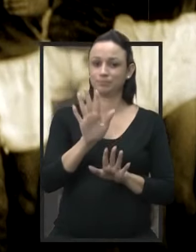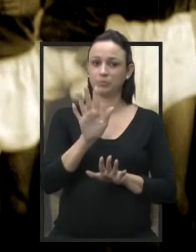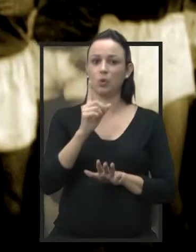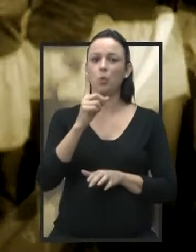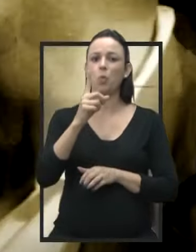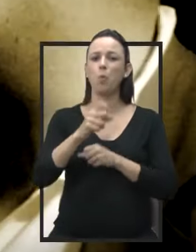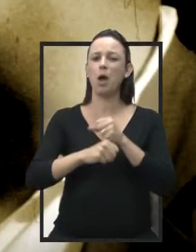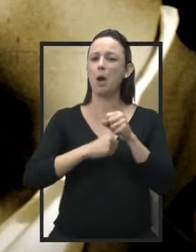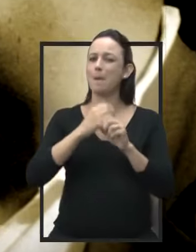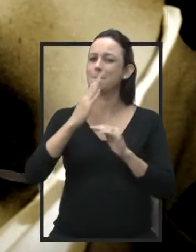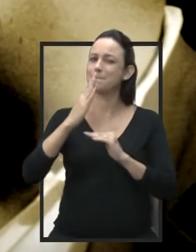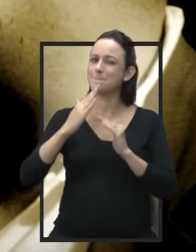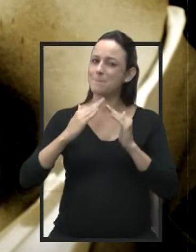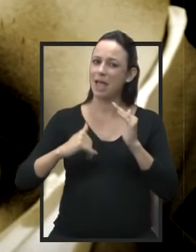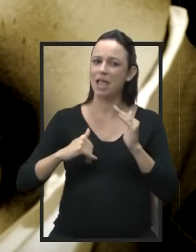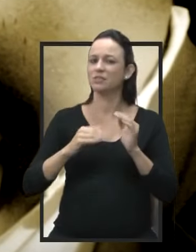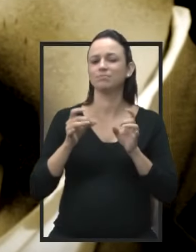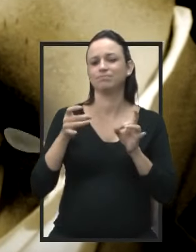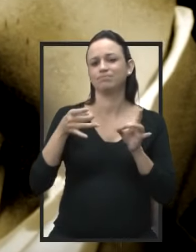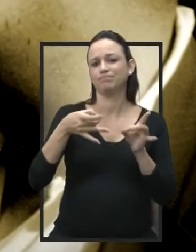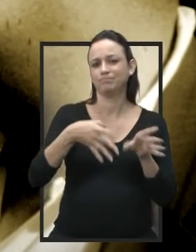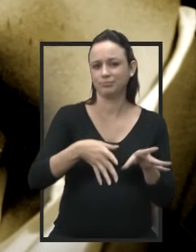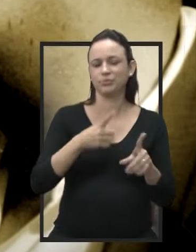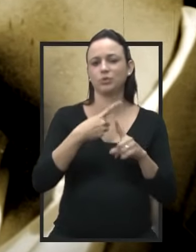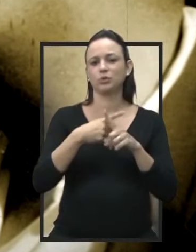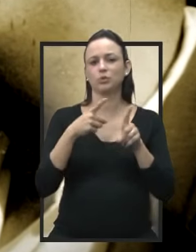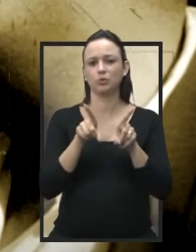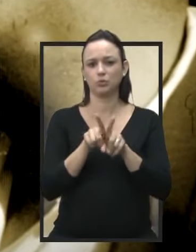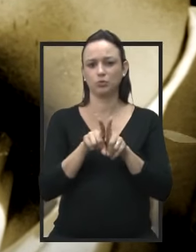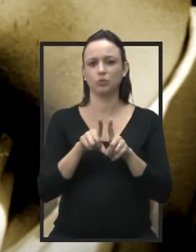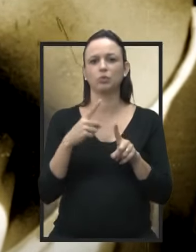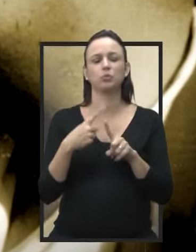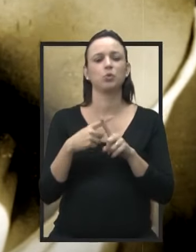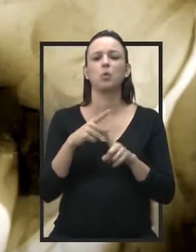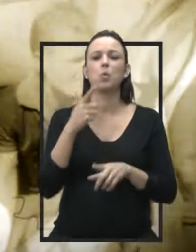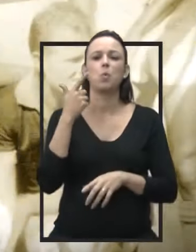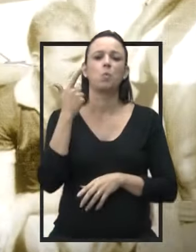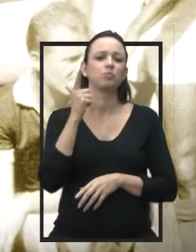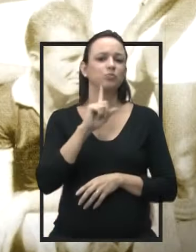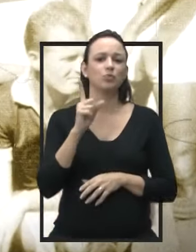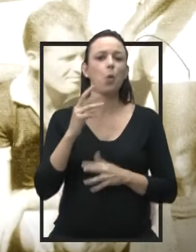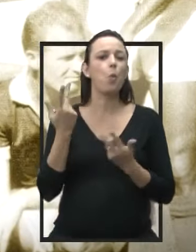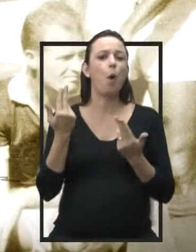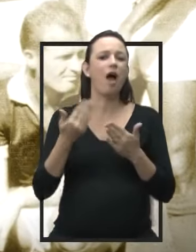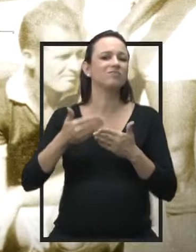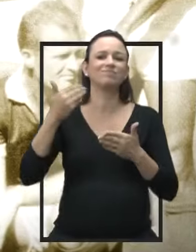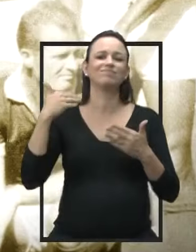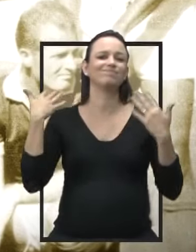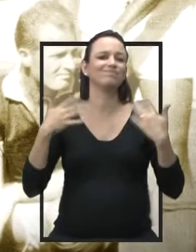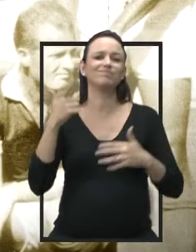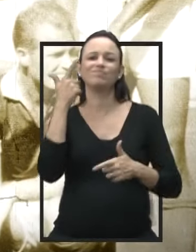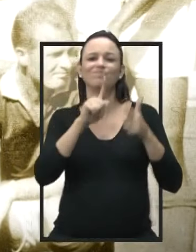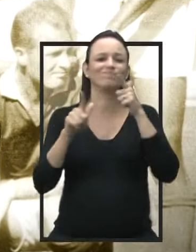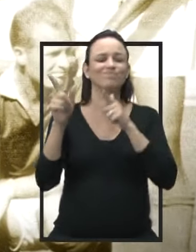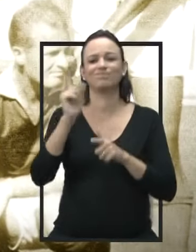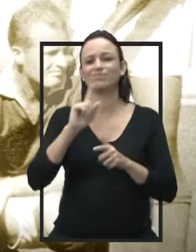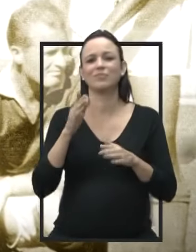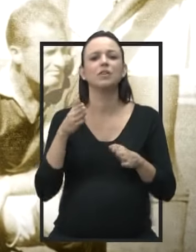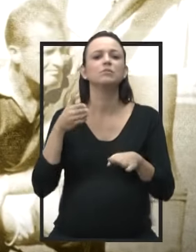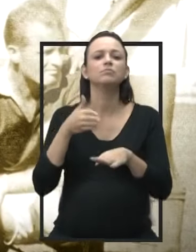mas em menos de um ano renunciou ao cargo no 15 de Jaú, sem ter conseguido o mesmo êxito do acesso